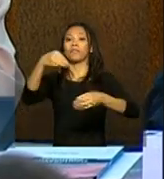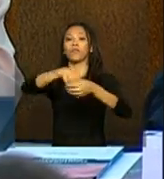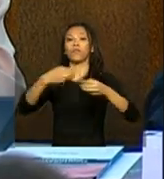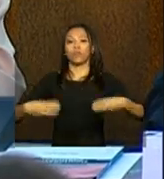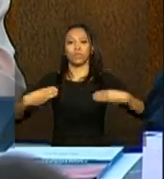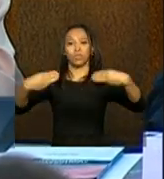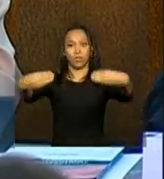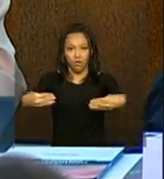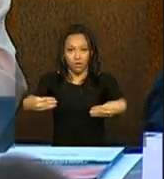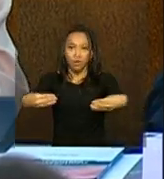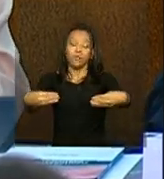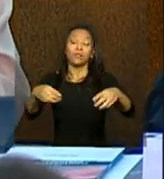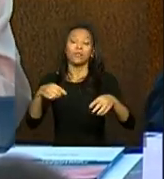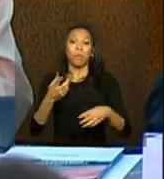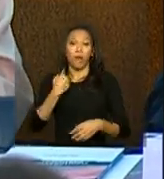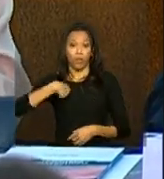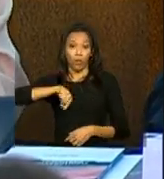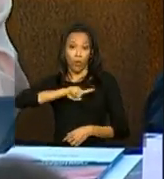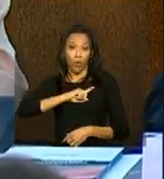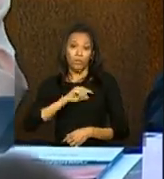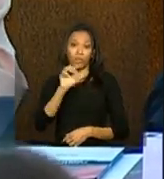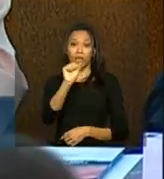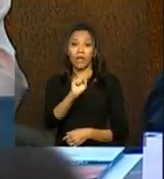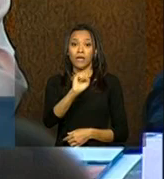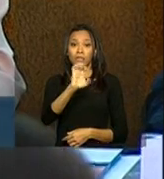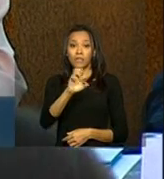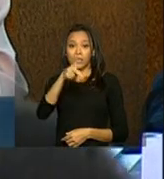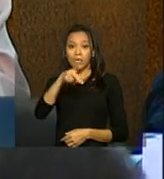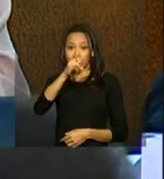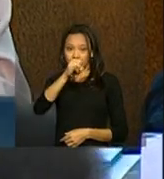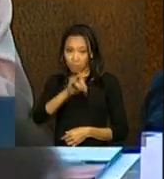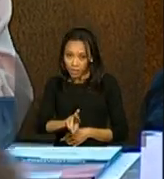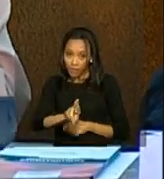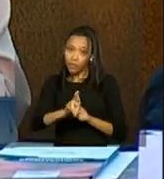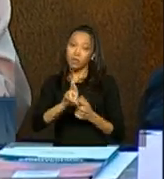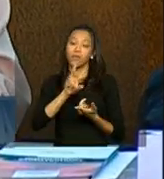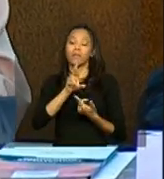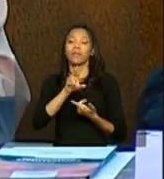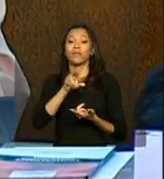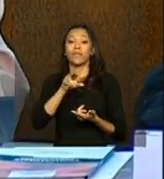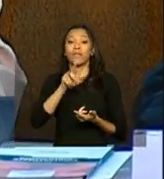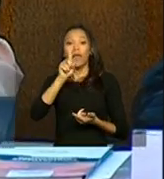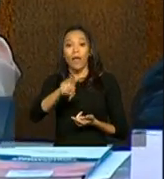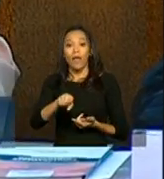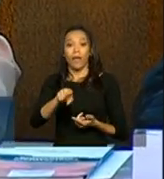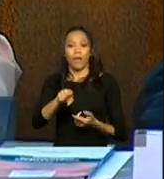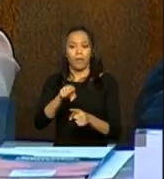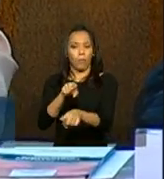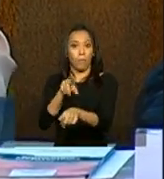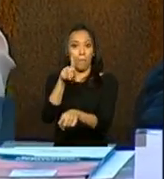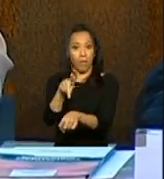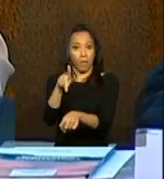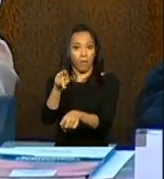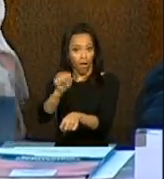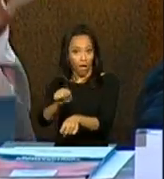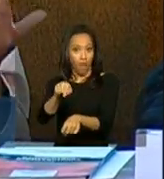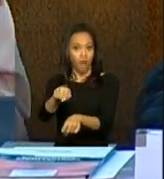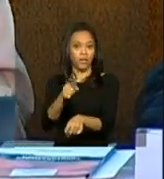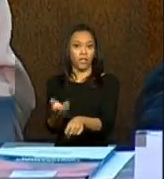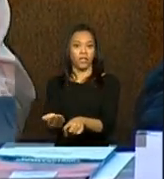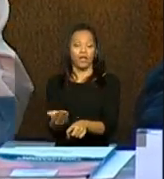CEPI, isso foi eh fundamental porque já tínhamos a partir do PPA eh conseguido